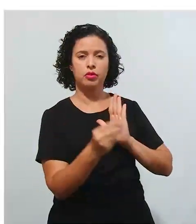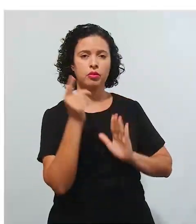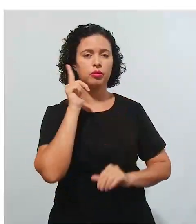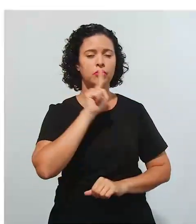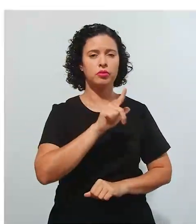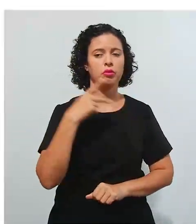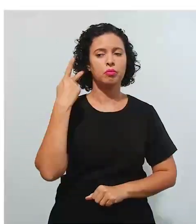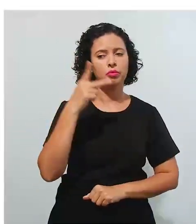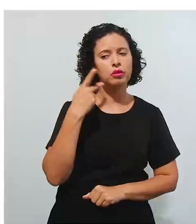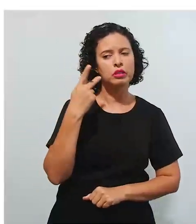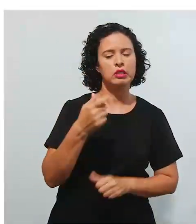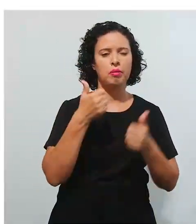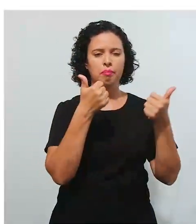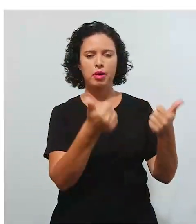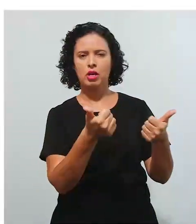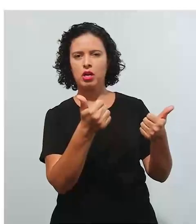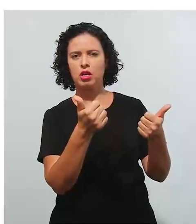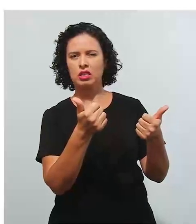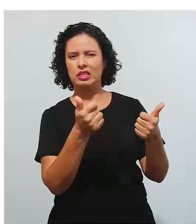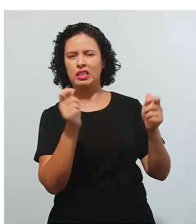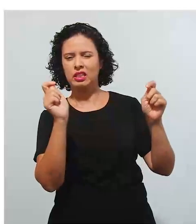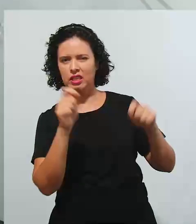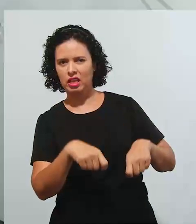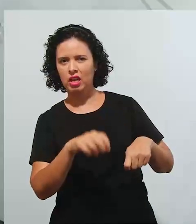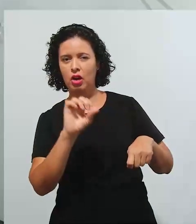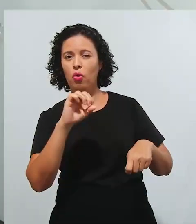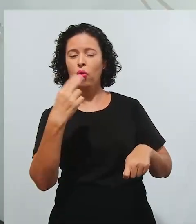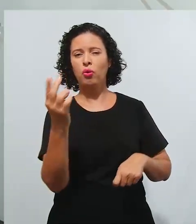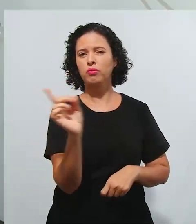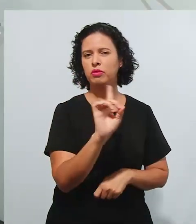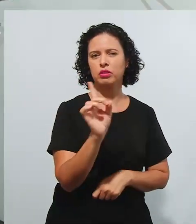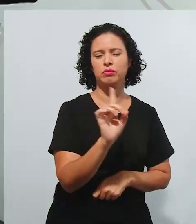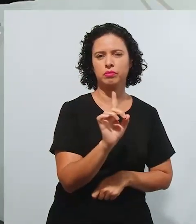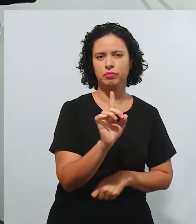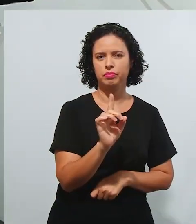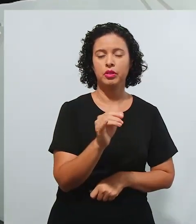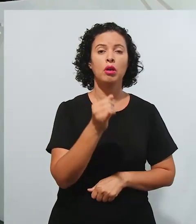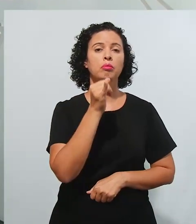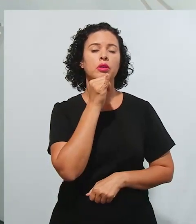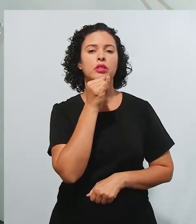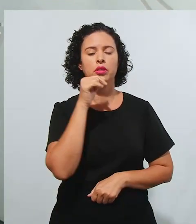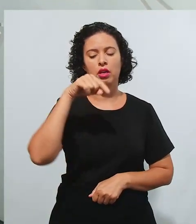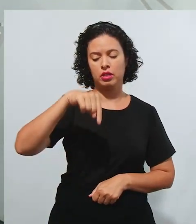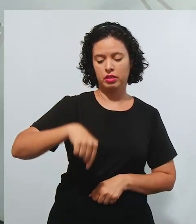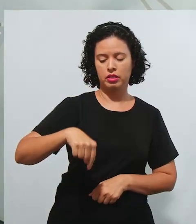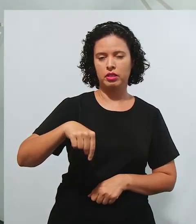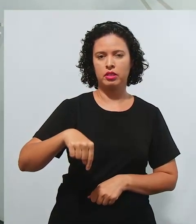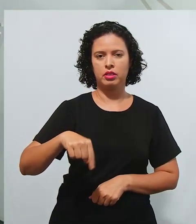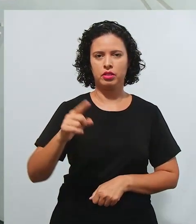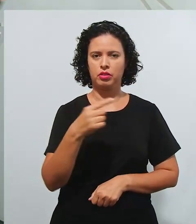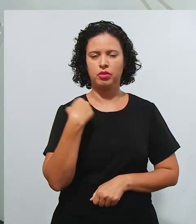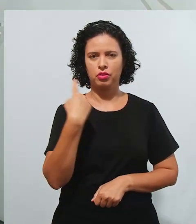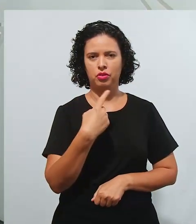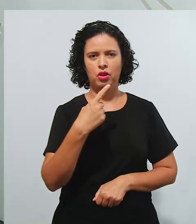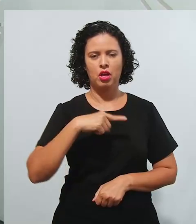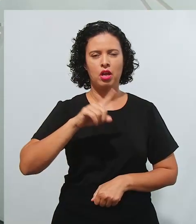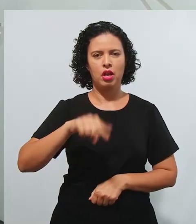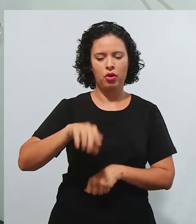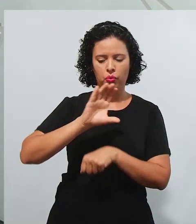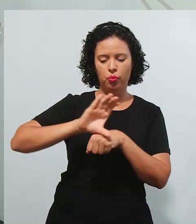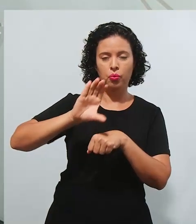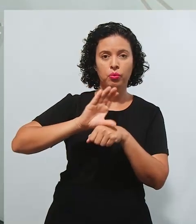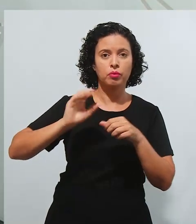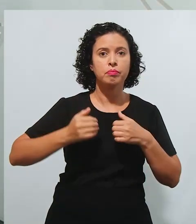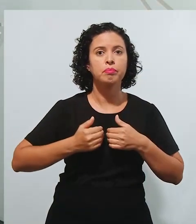política funciona ou não. Um exemplo aqui, nós estamos no meio de uma política pública, uma ação, um curso aberto